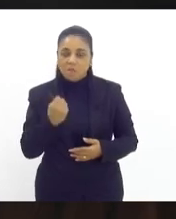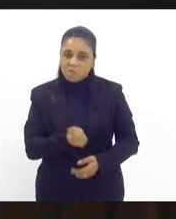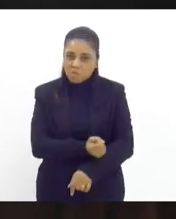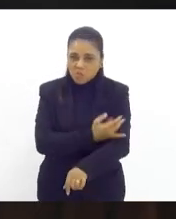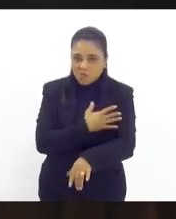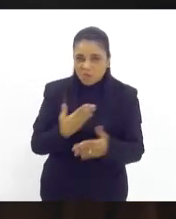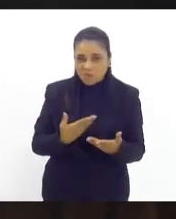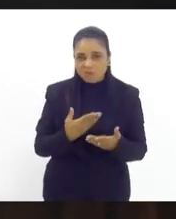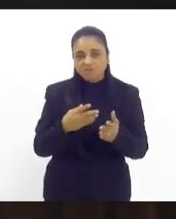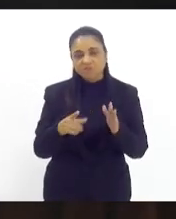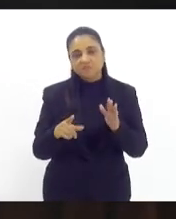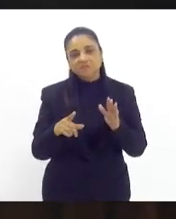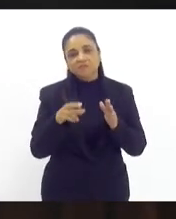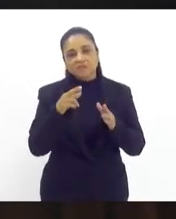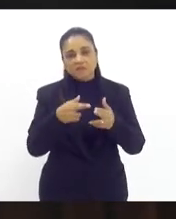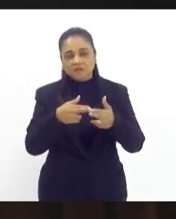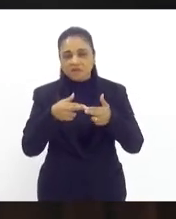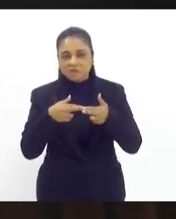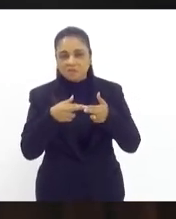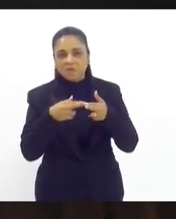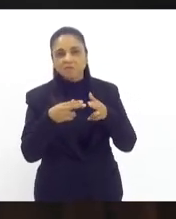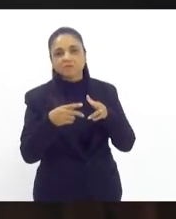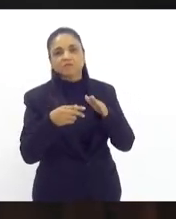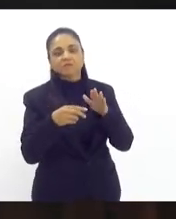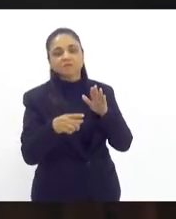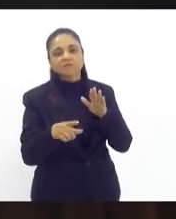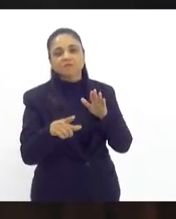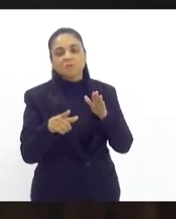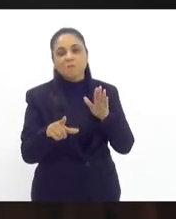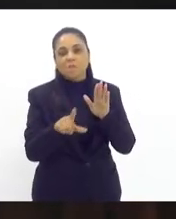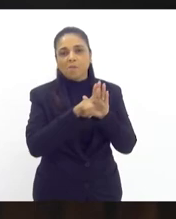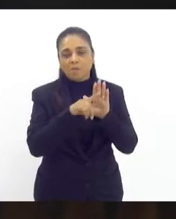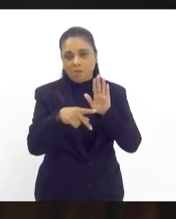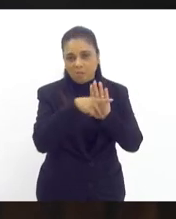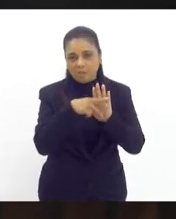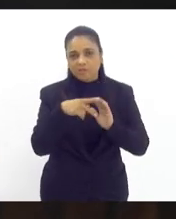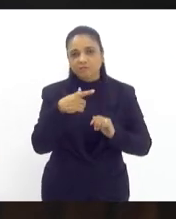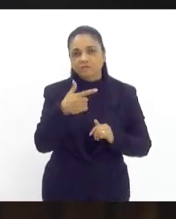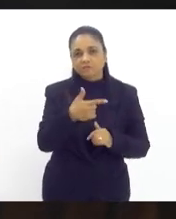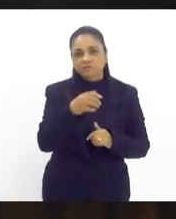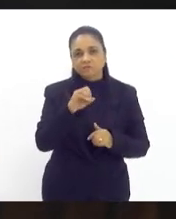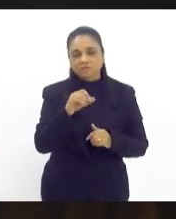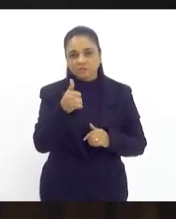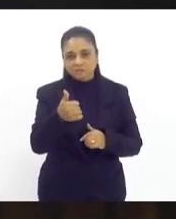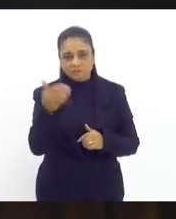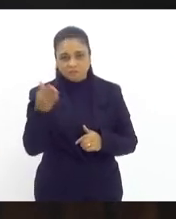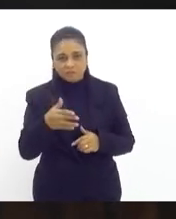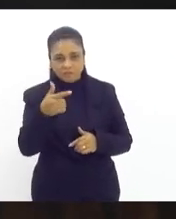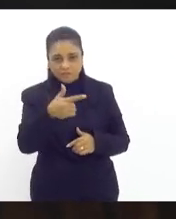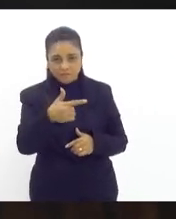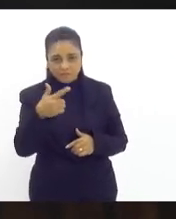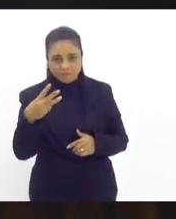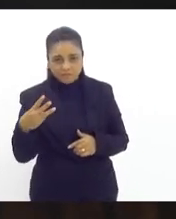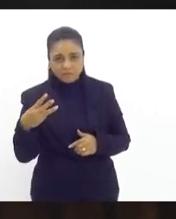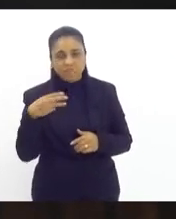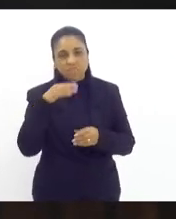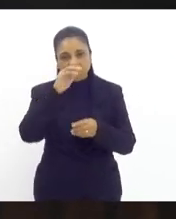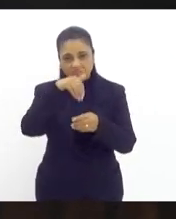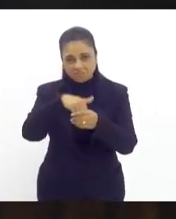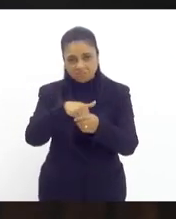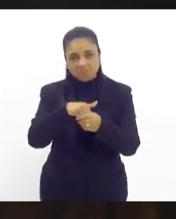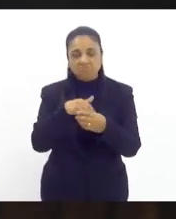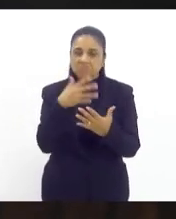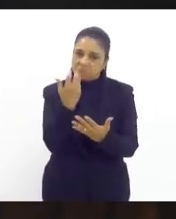requerimento de inclusão na área do dia do Proerd lei número 201 2023 em votação aqueles que a prova